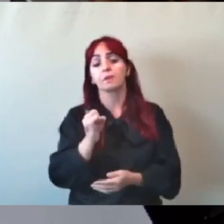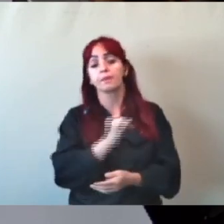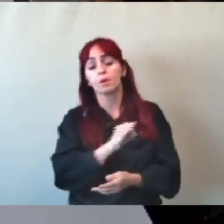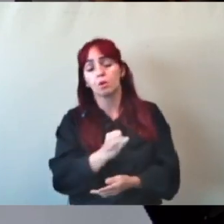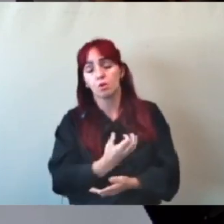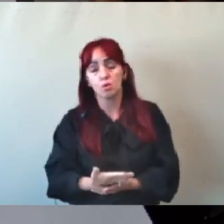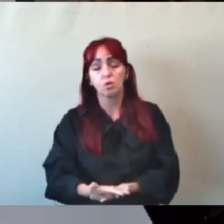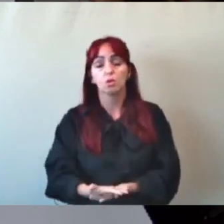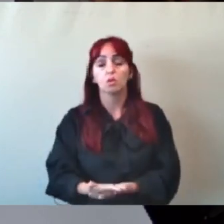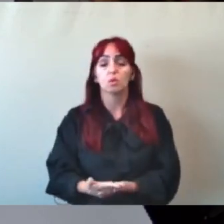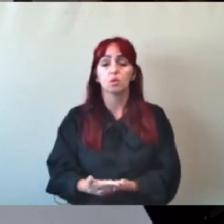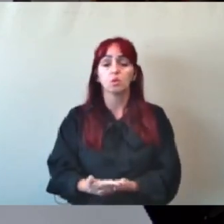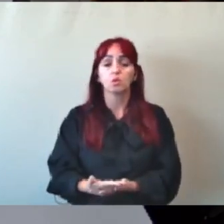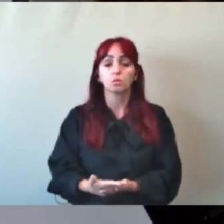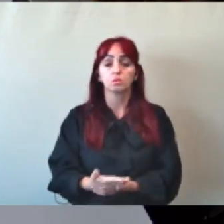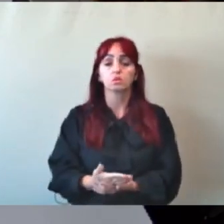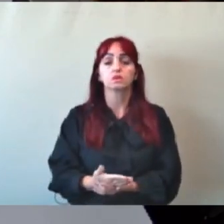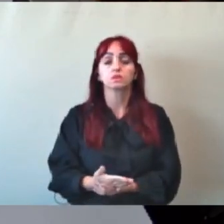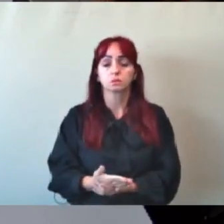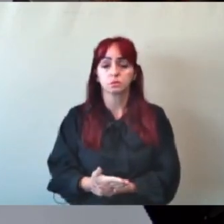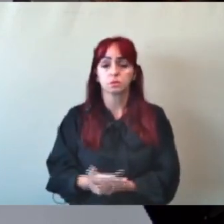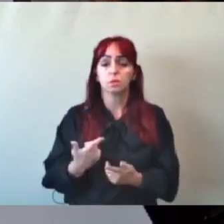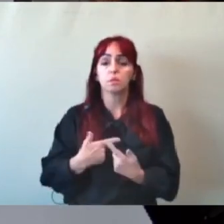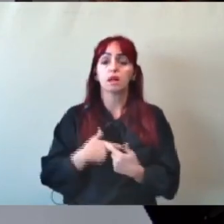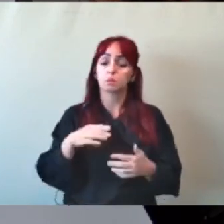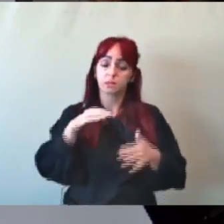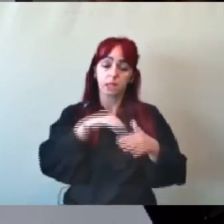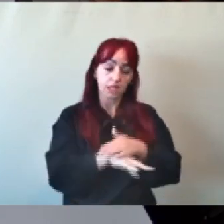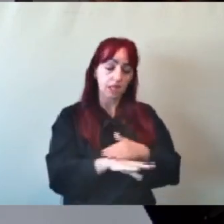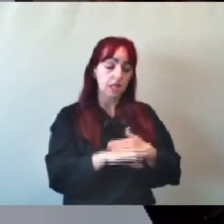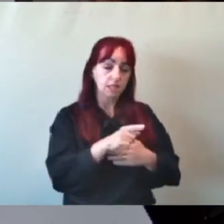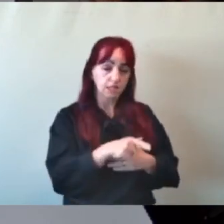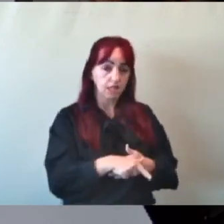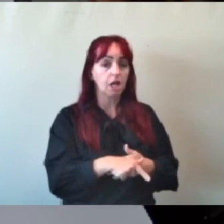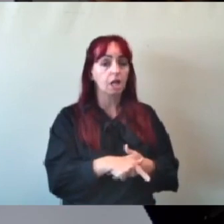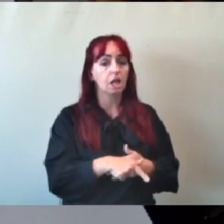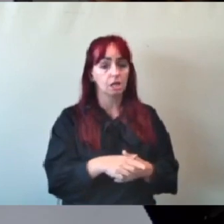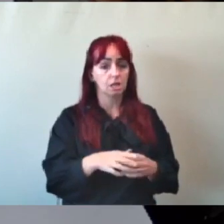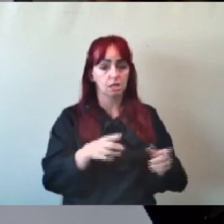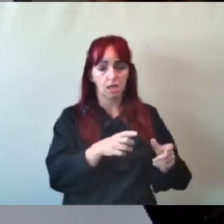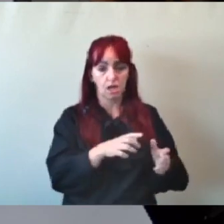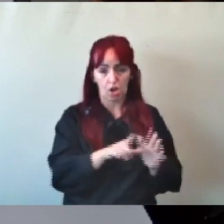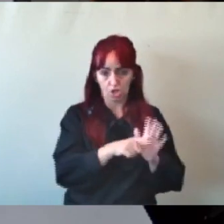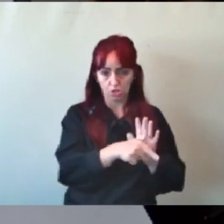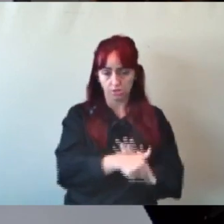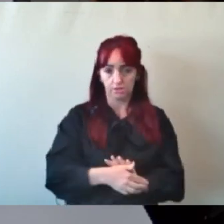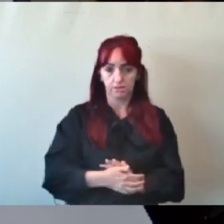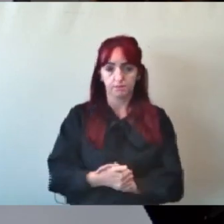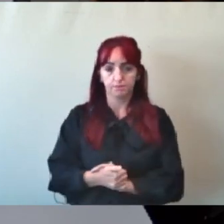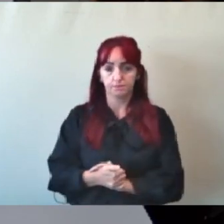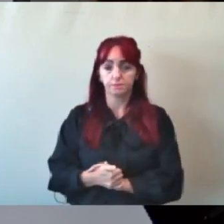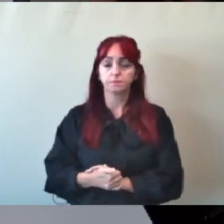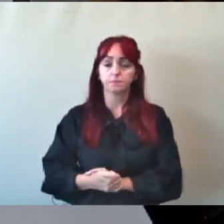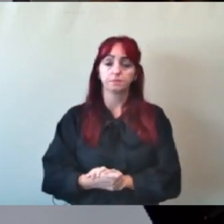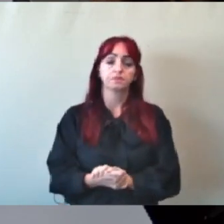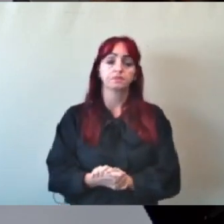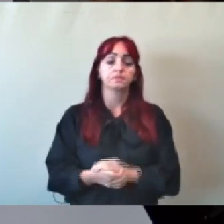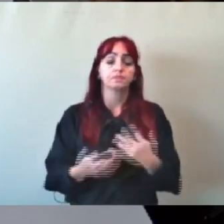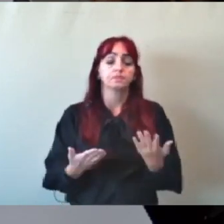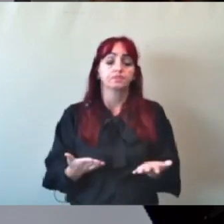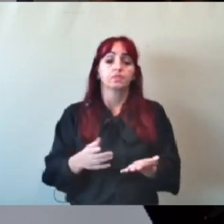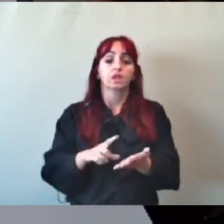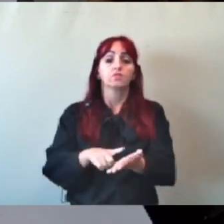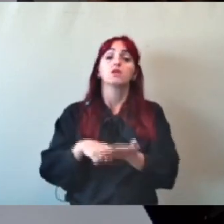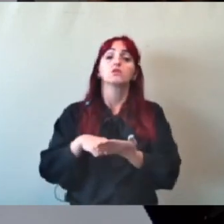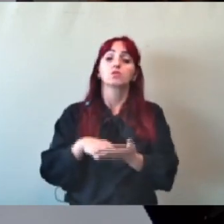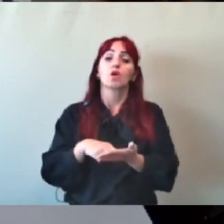poder adentrar, né, aí os seus estabelecimentos. Bom, a gente fez o convite aqui de